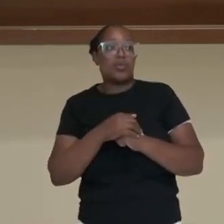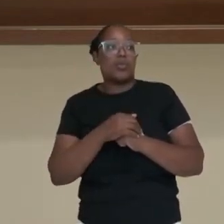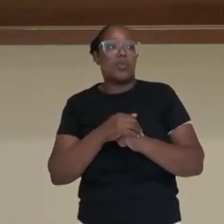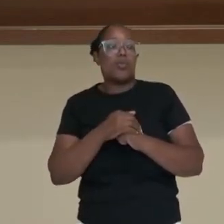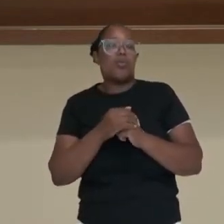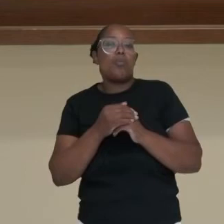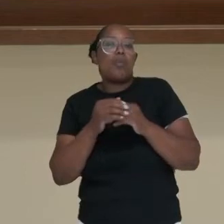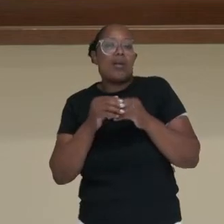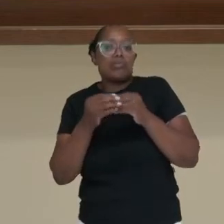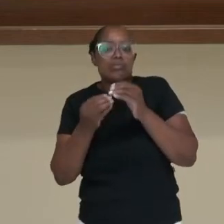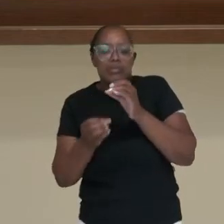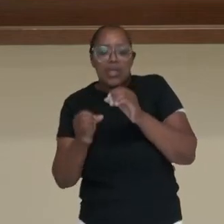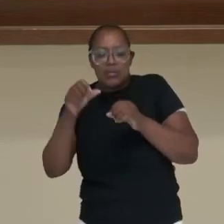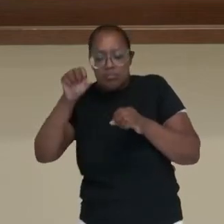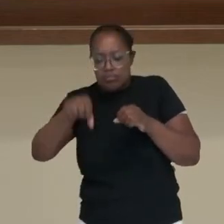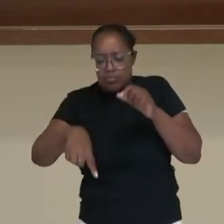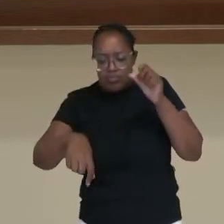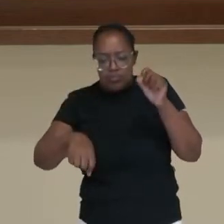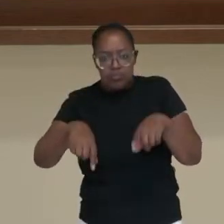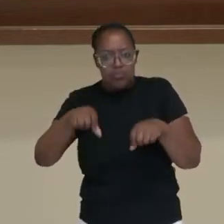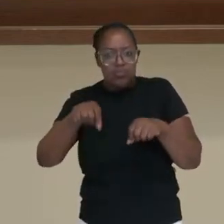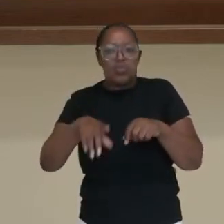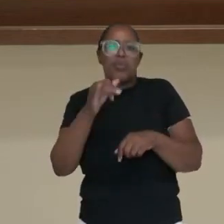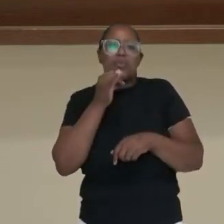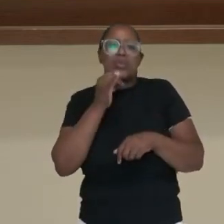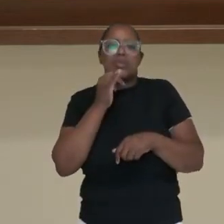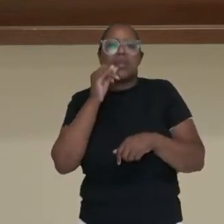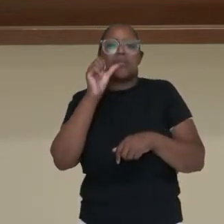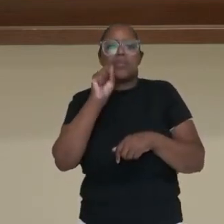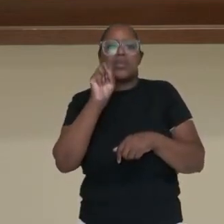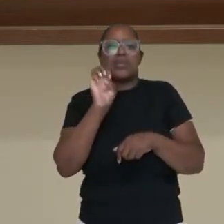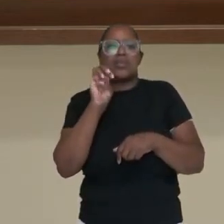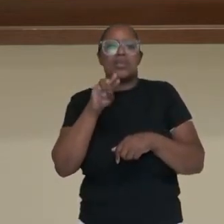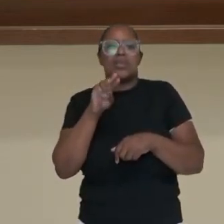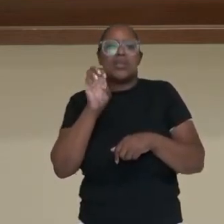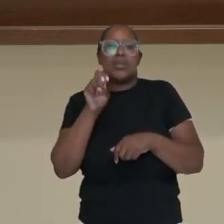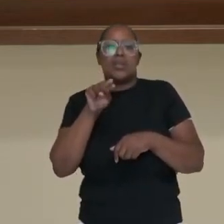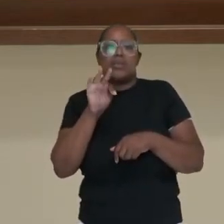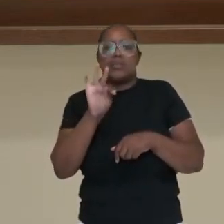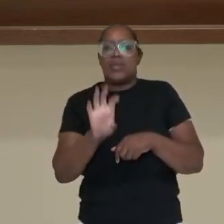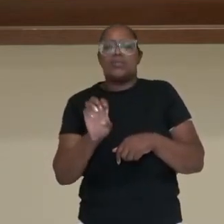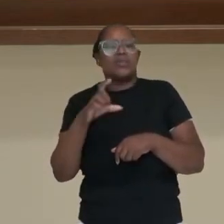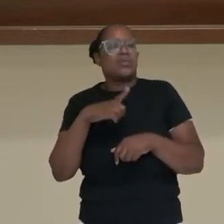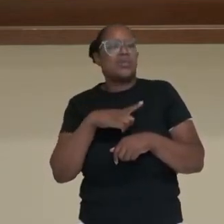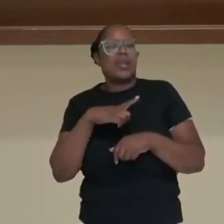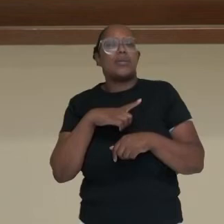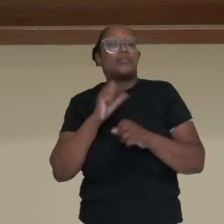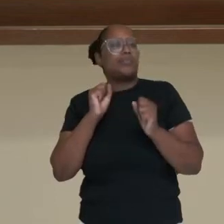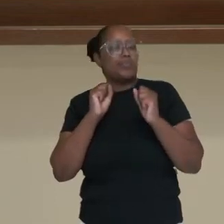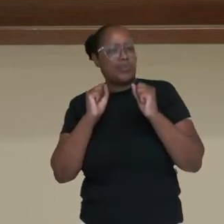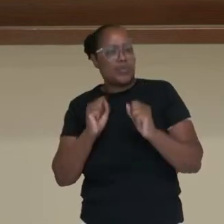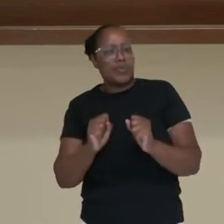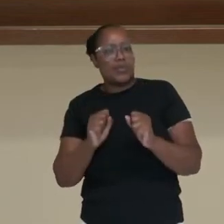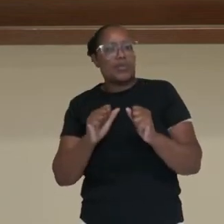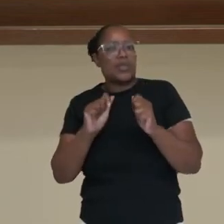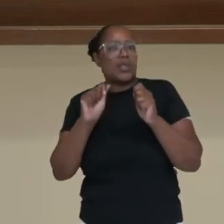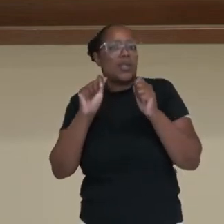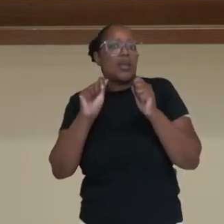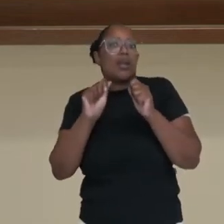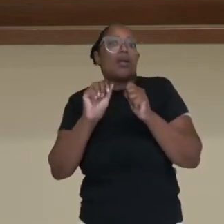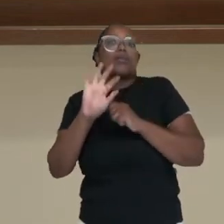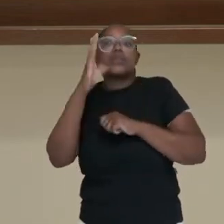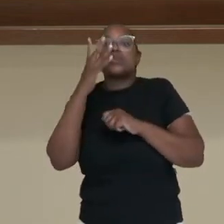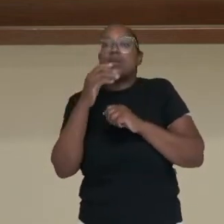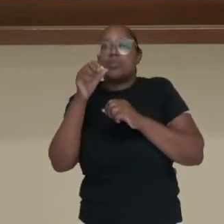semente. Uma semente é em potência, ela tem o potencial de virar, por exemplo, uma árvore. Se